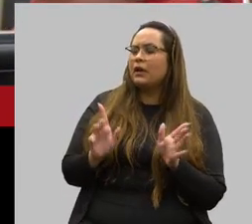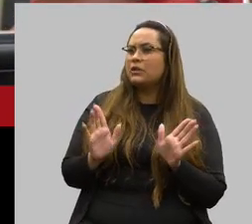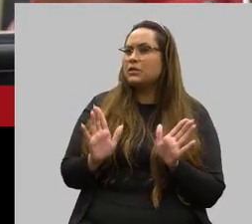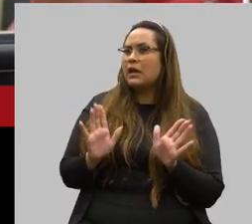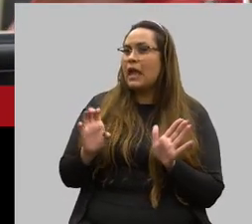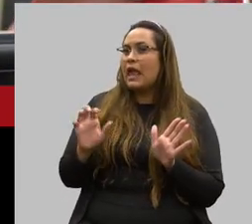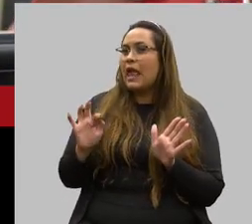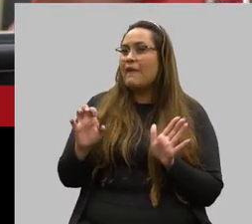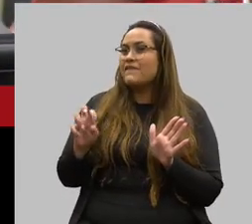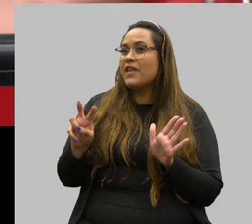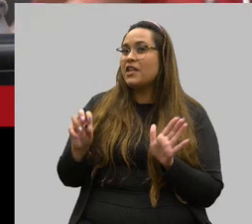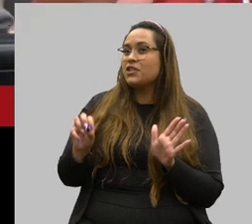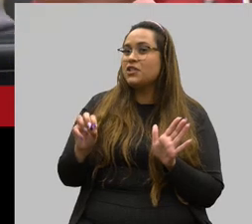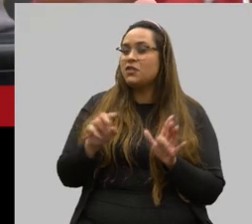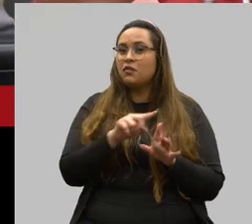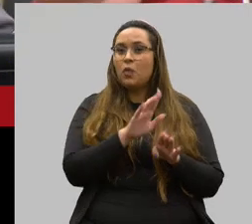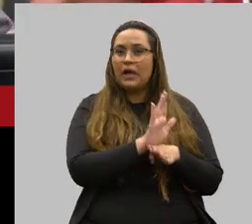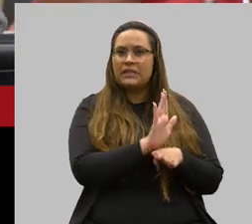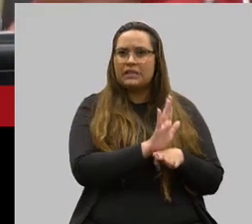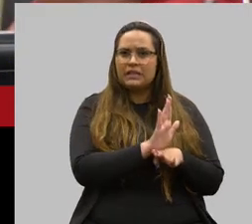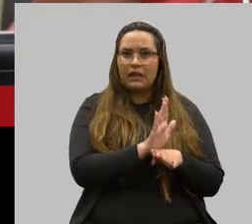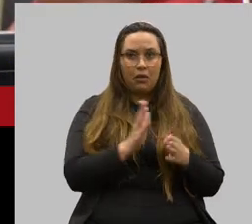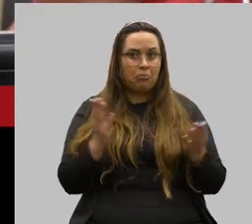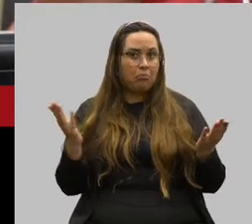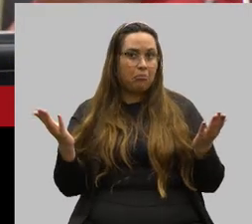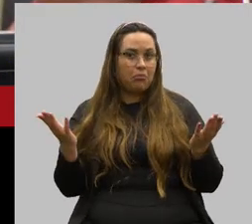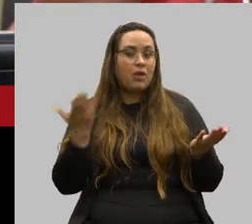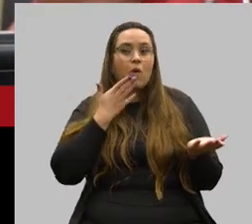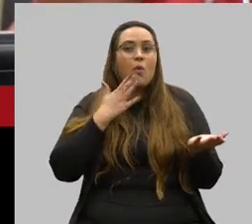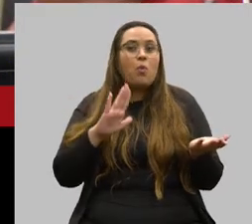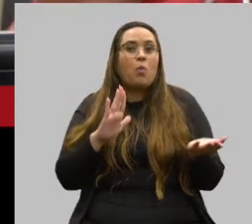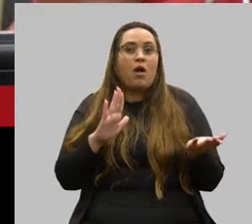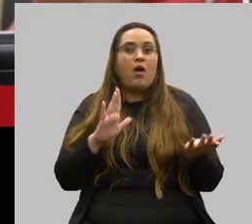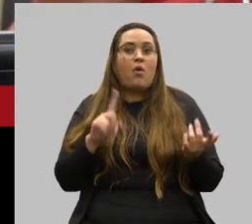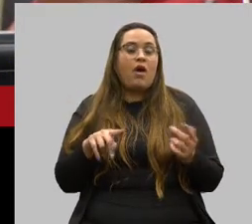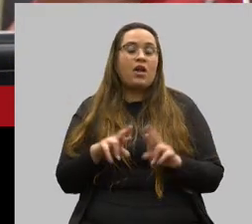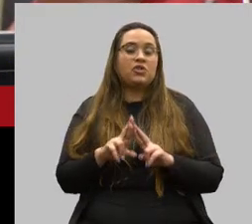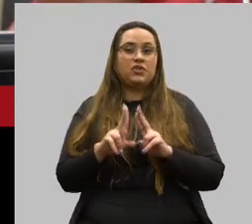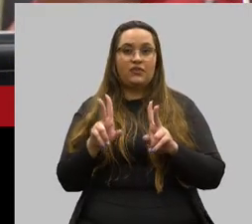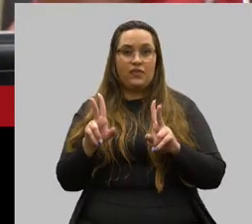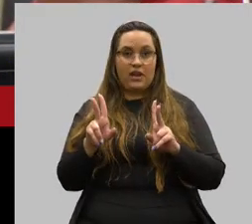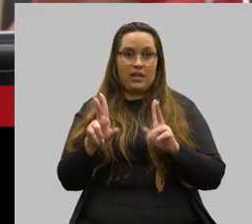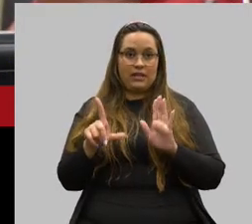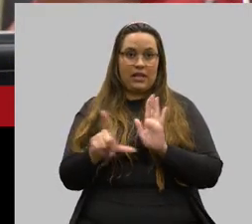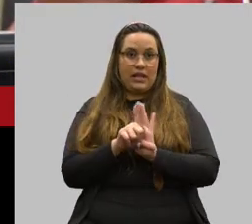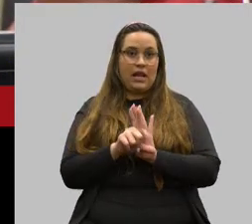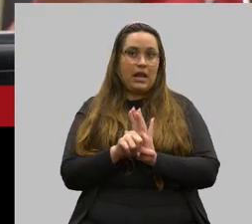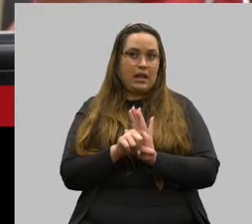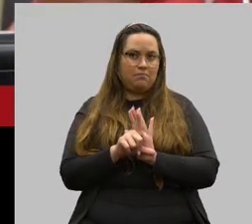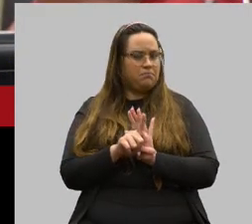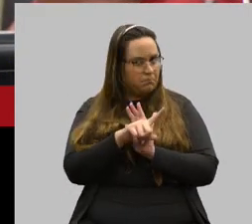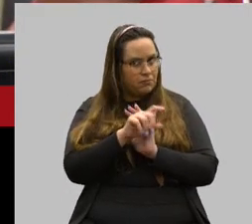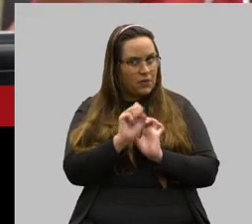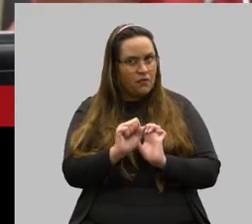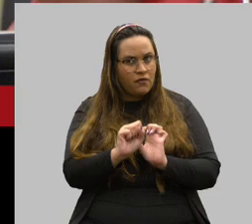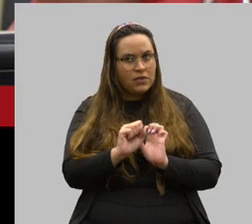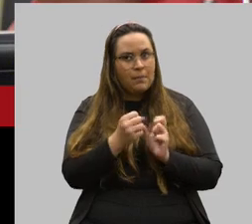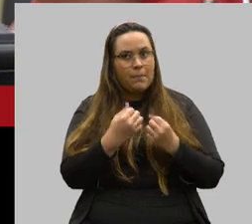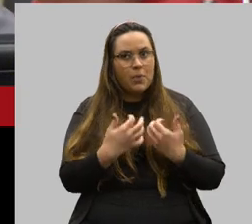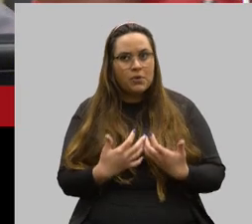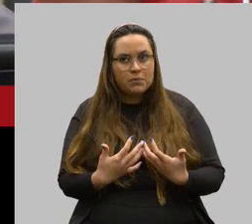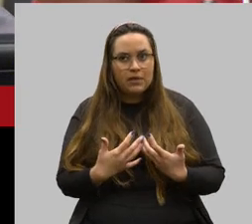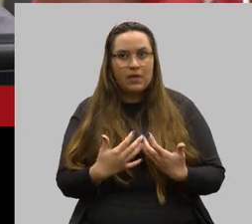hoje e o déficit de efetivo em relação à lei de efetivo a senhora poderia trazer essa